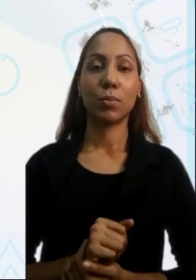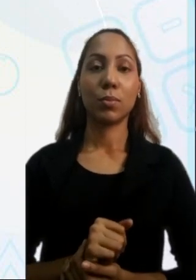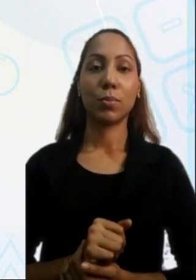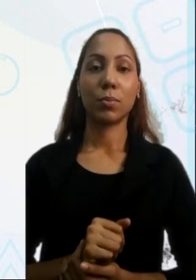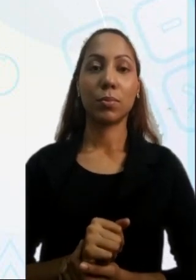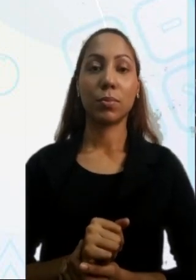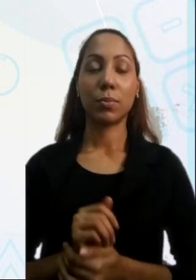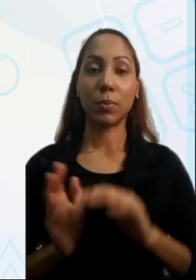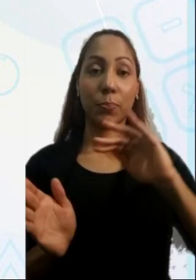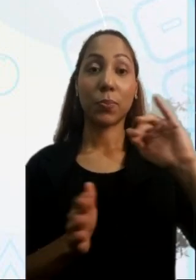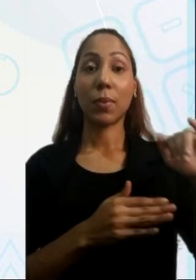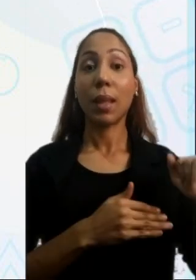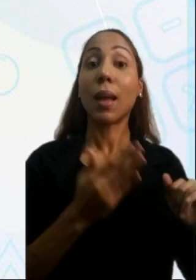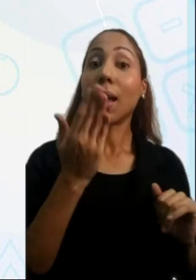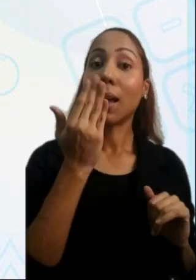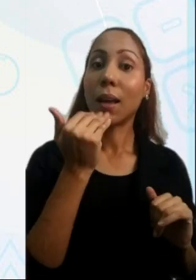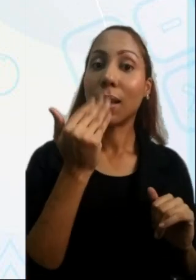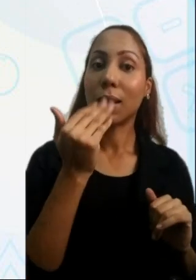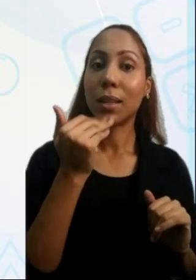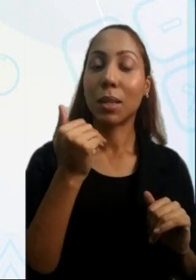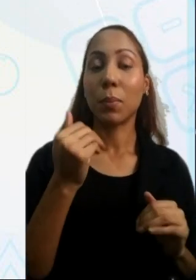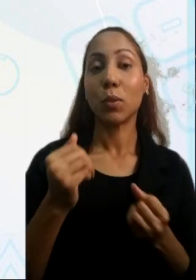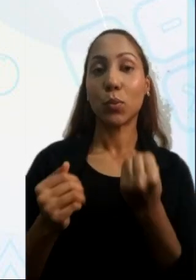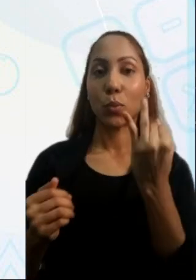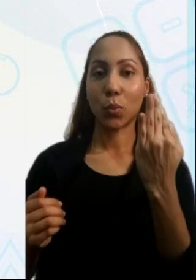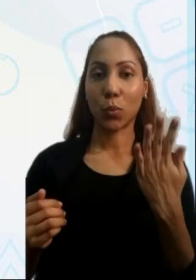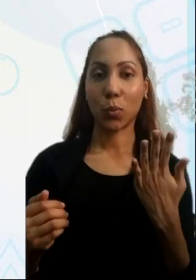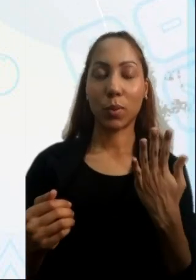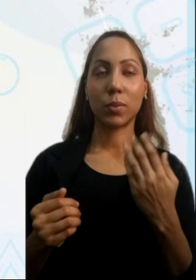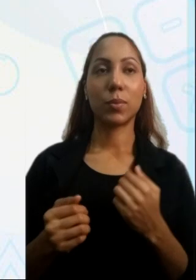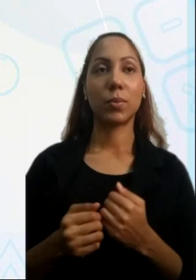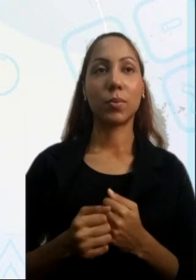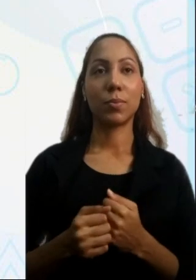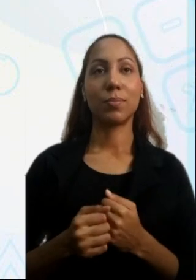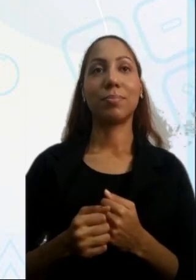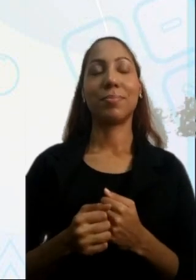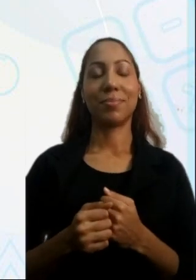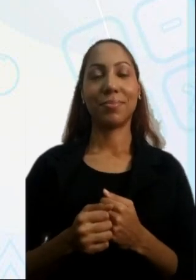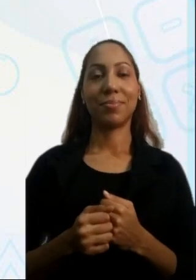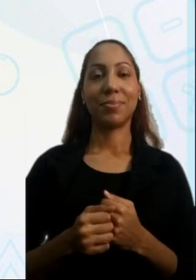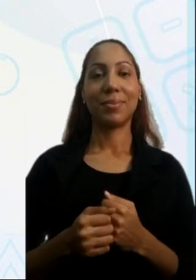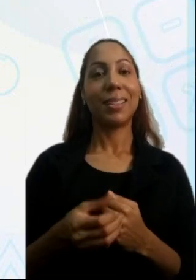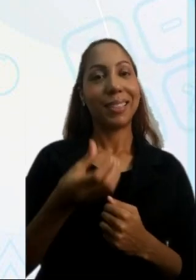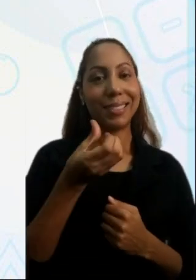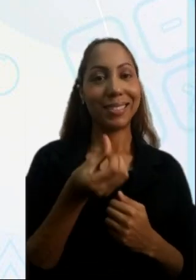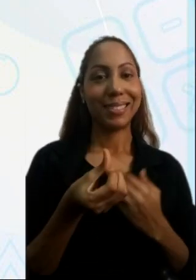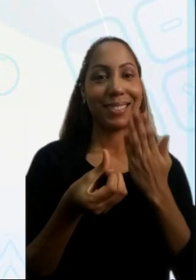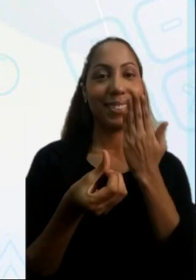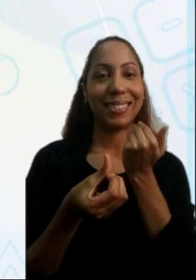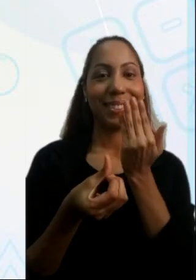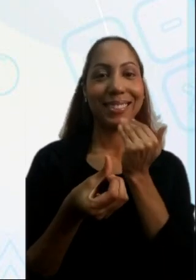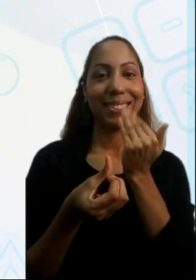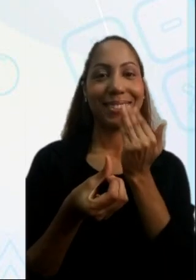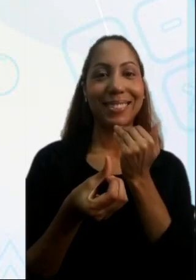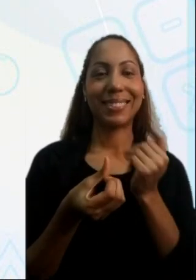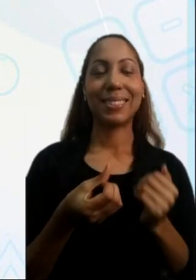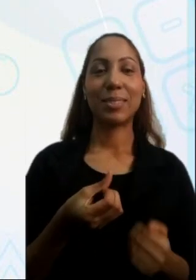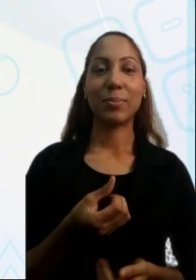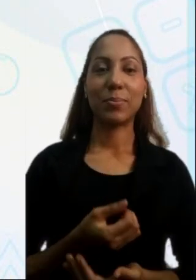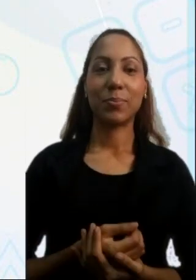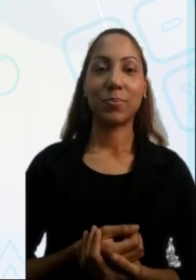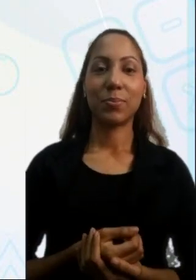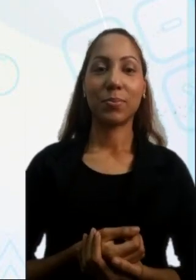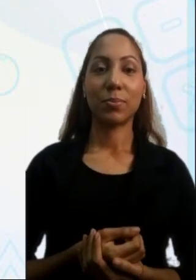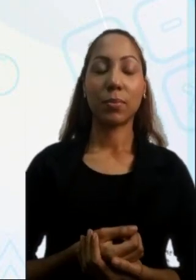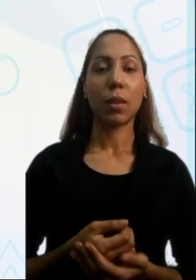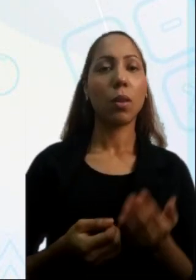alimentos foram citados na pesquisa? Muito bem, foram 6 alimentos. Qual o